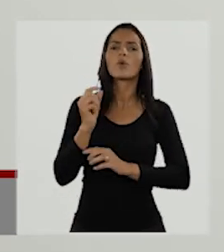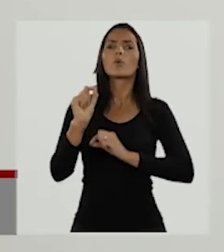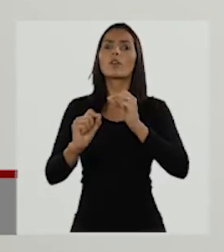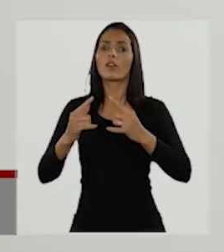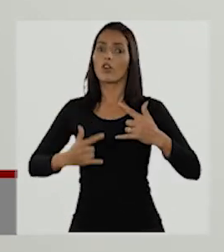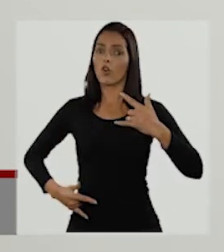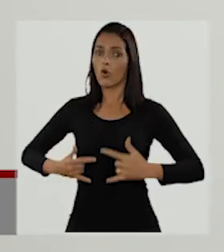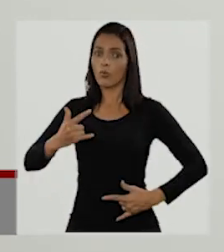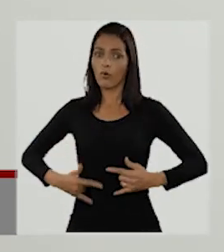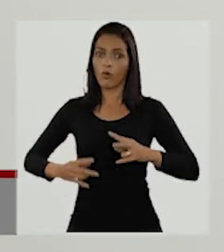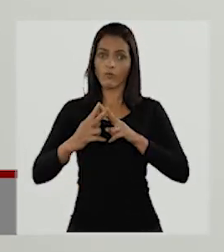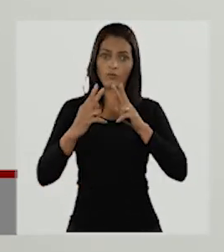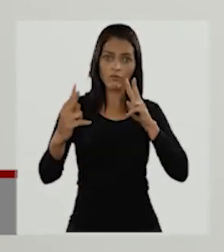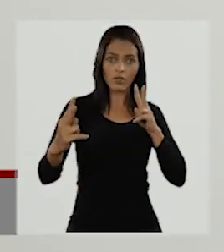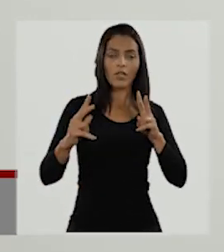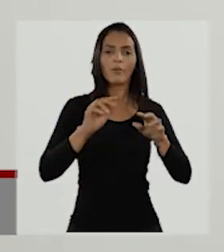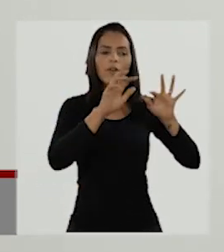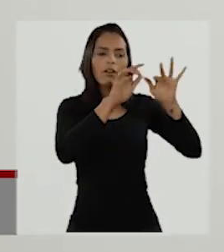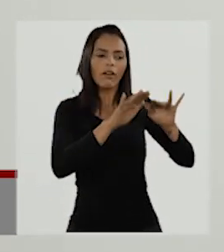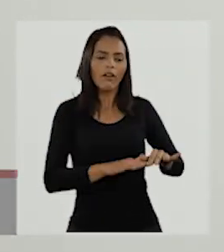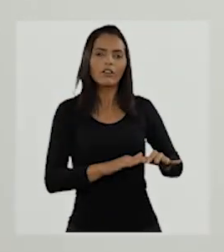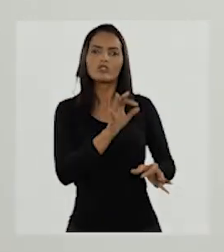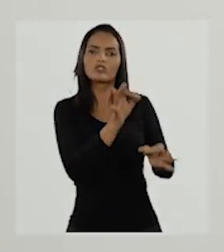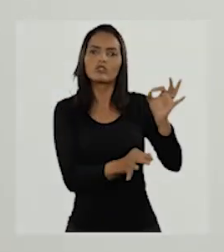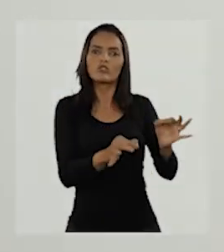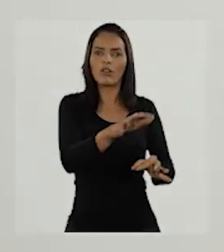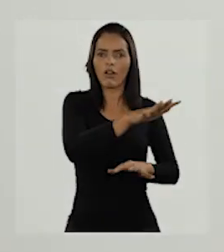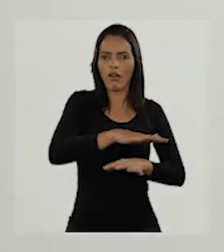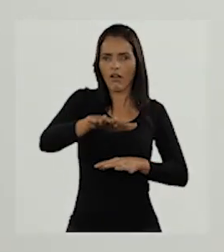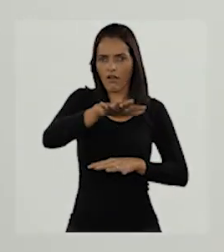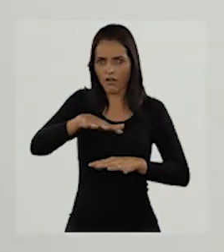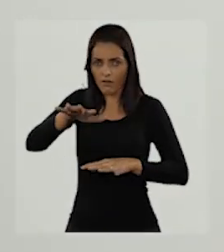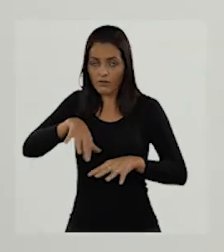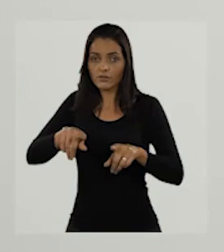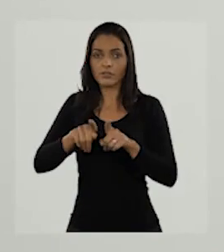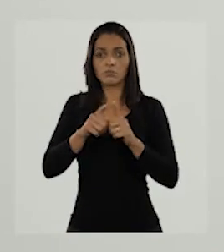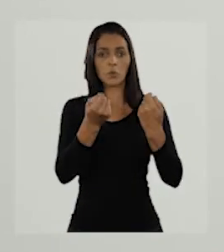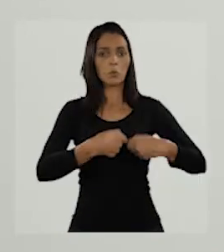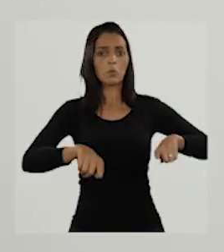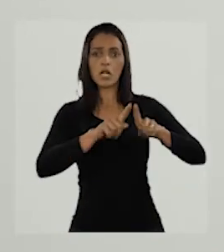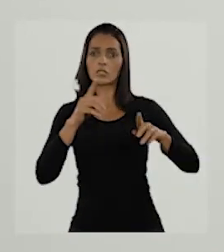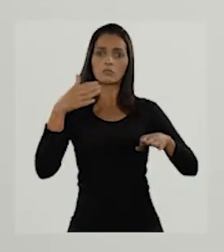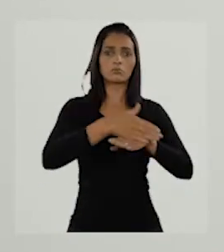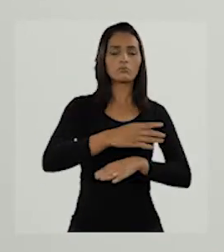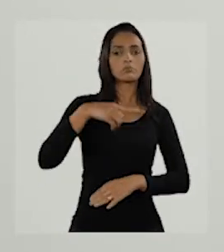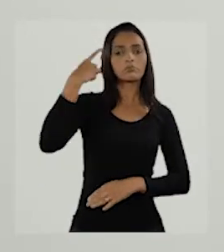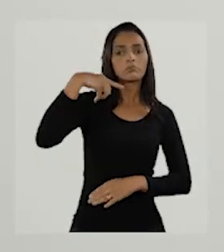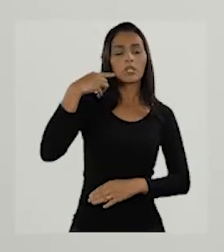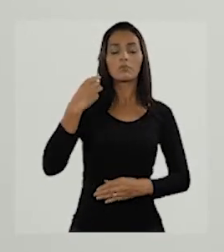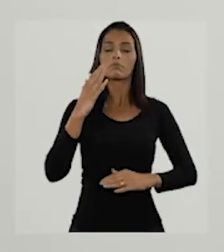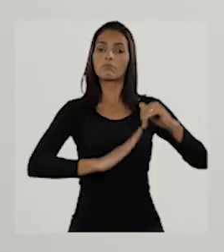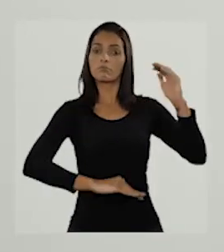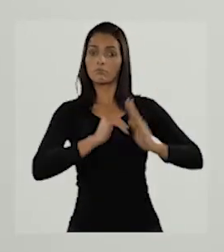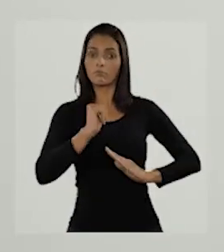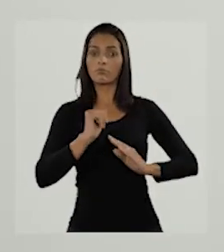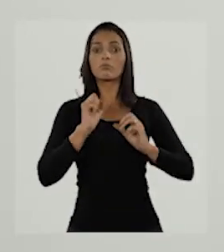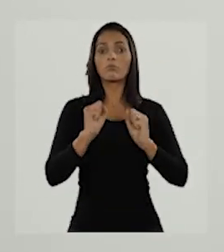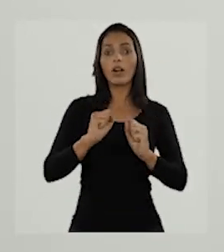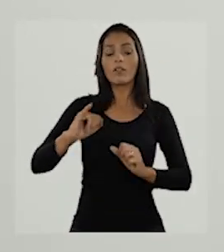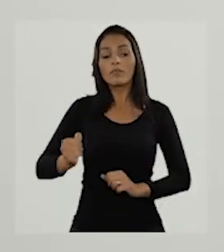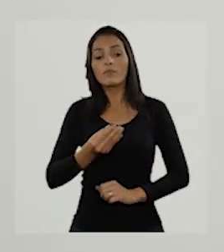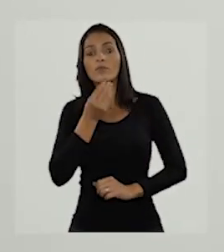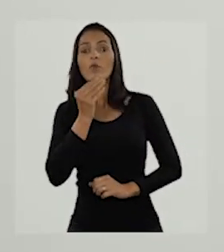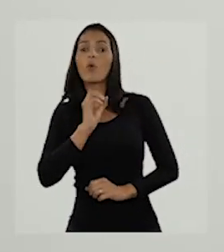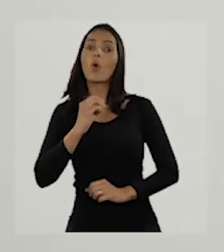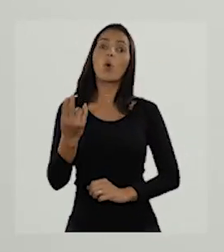ponto os lançamentos de ferramentas como os robôs virtuais para recursos jurídicos em diversas áreas e a dispensa da atuação de